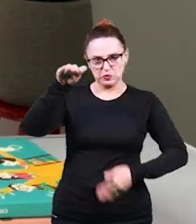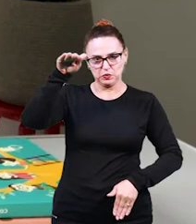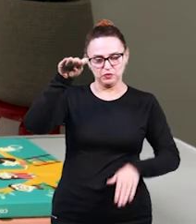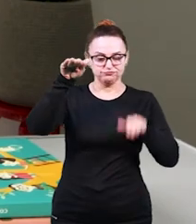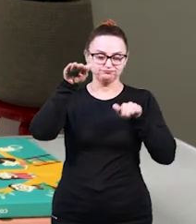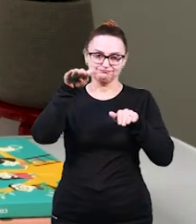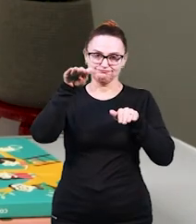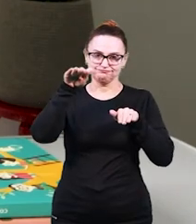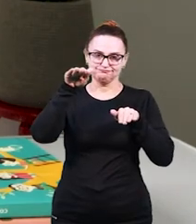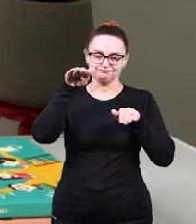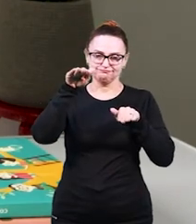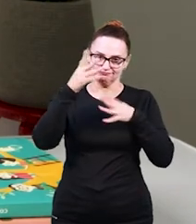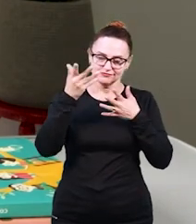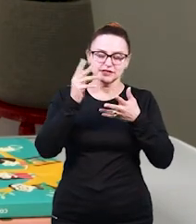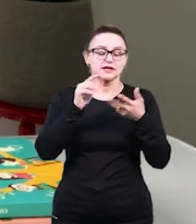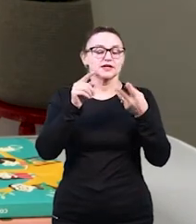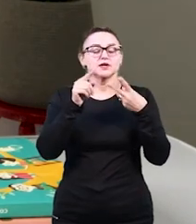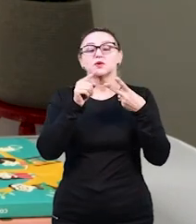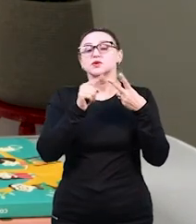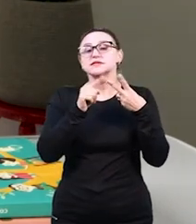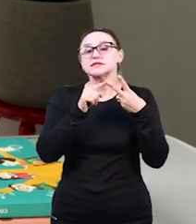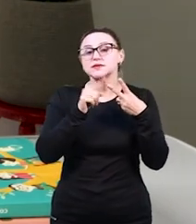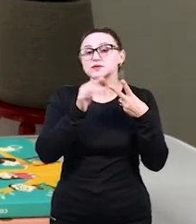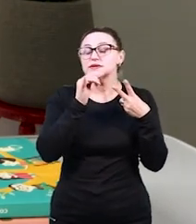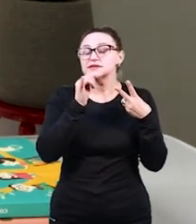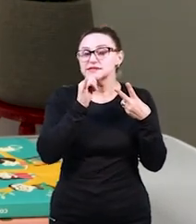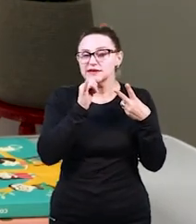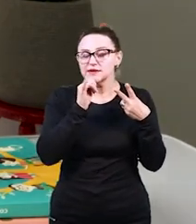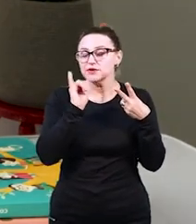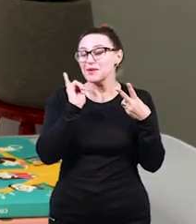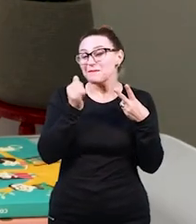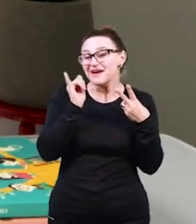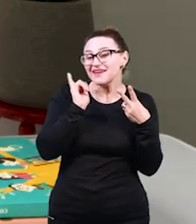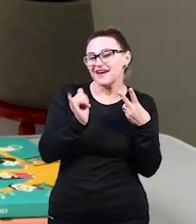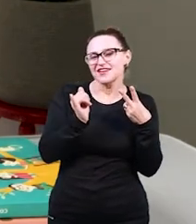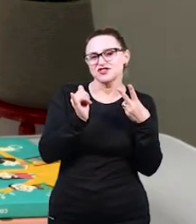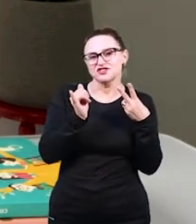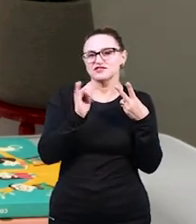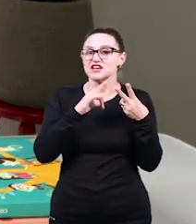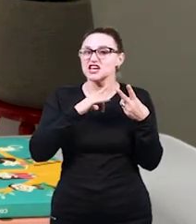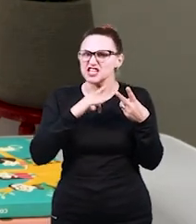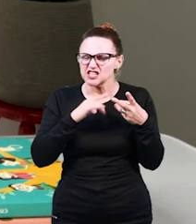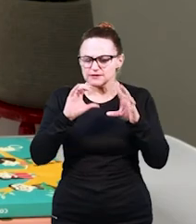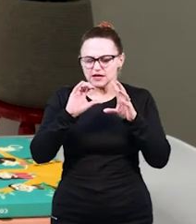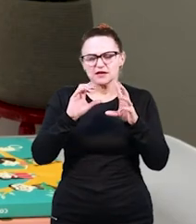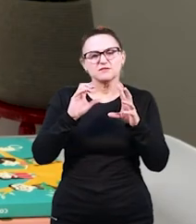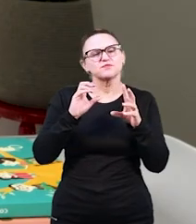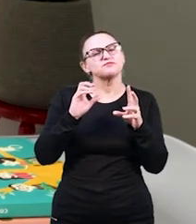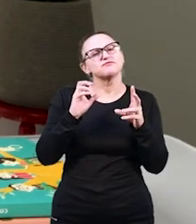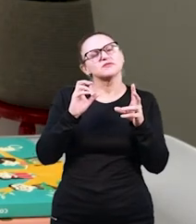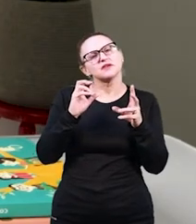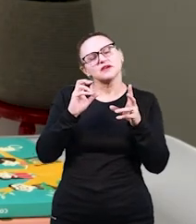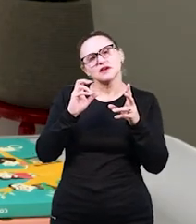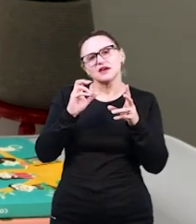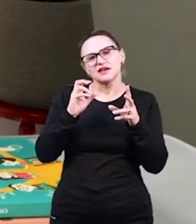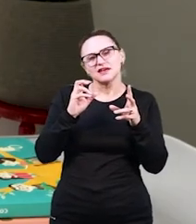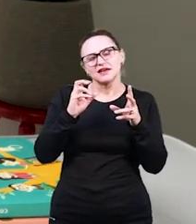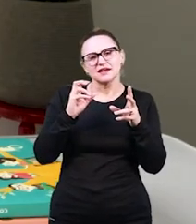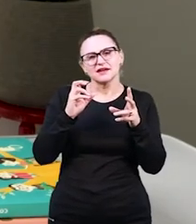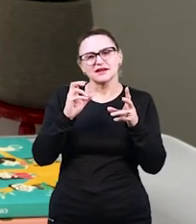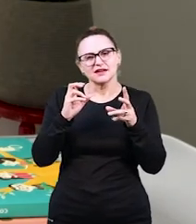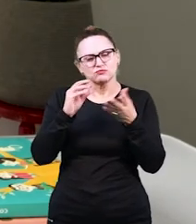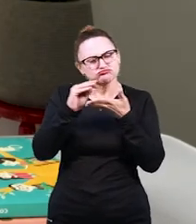Da história dos pais. O segundo exemplo, uma narrativa em que há esse jogo de forças ali entre adultos e crianças,